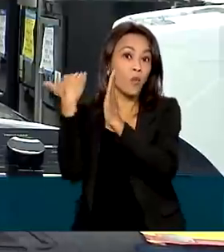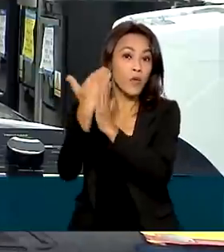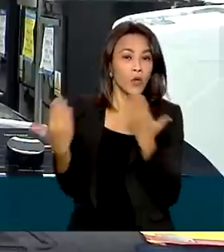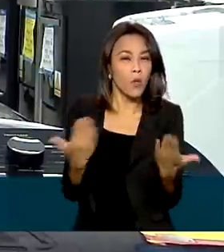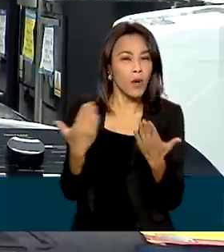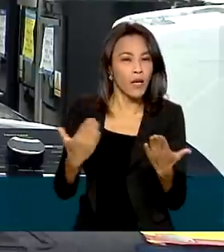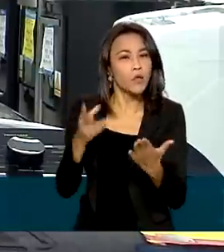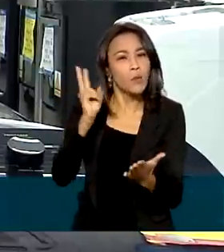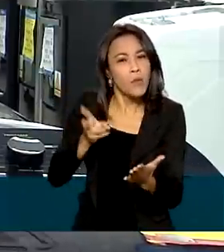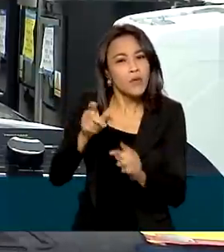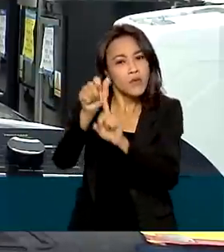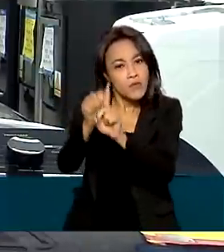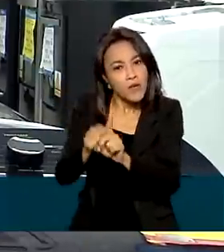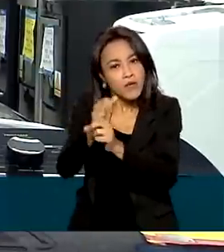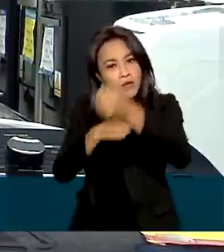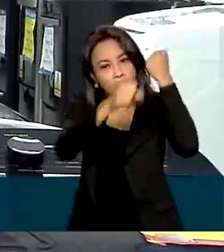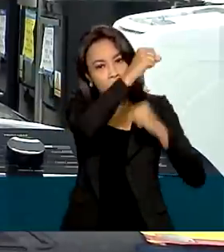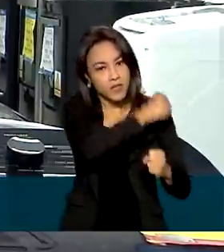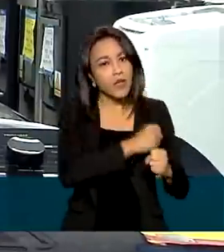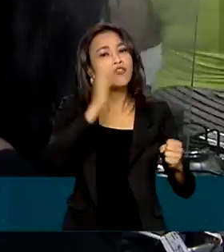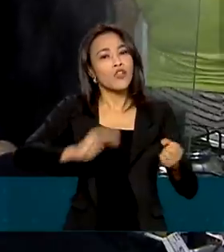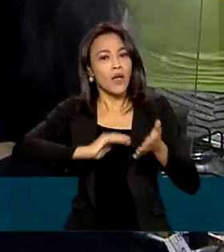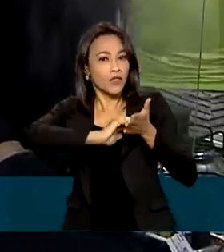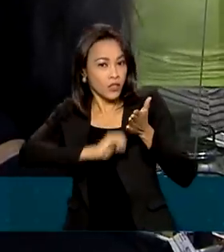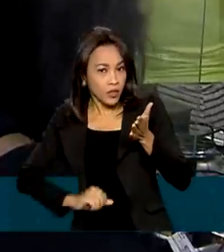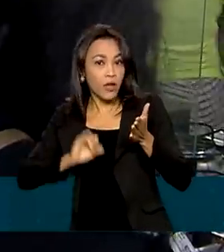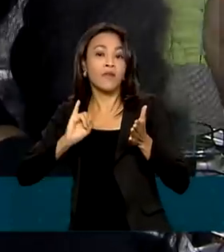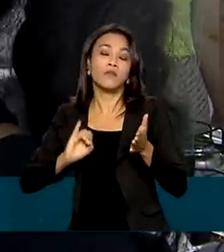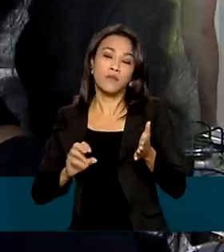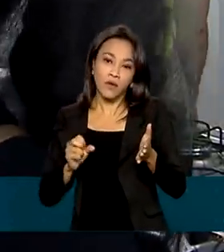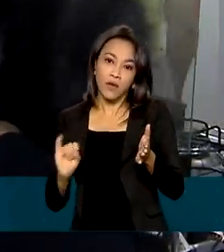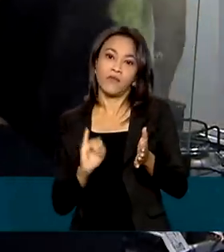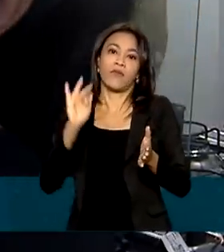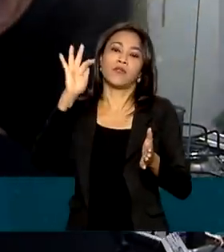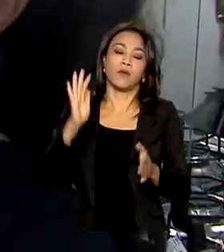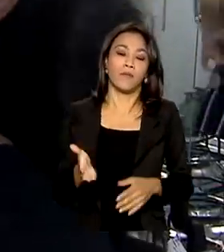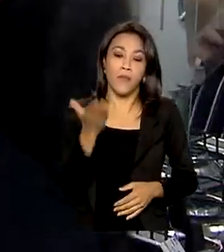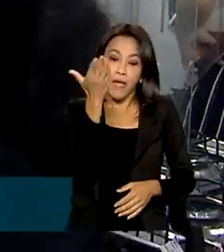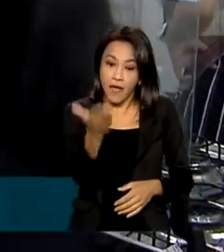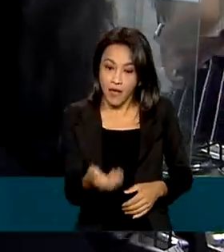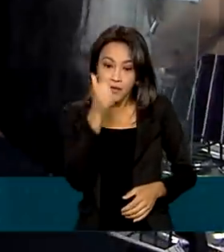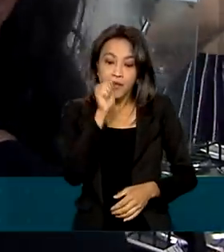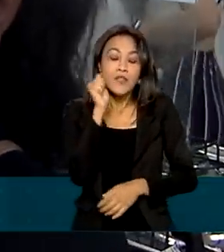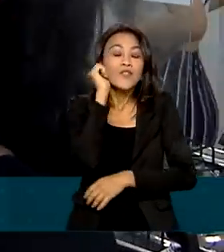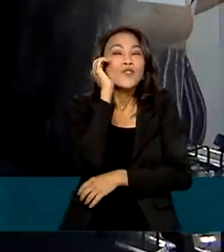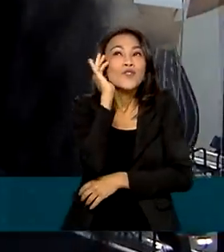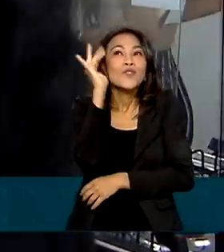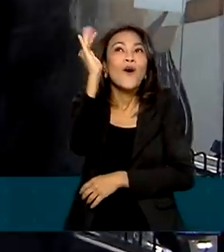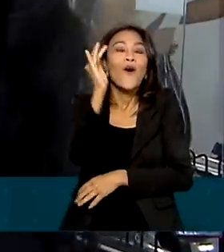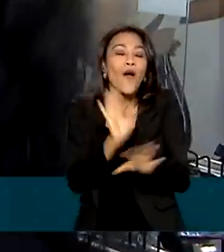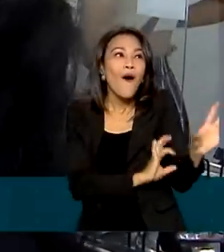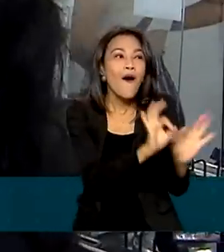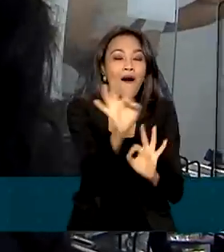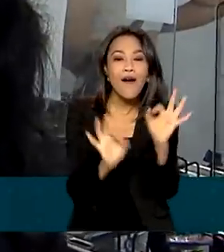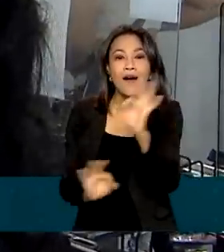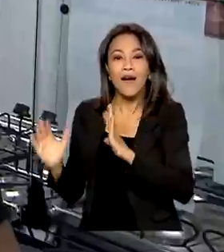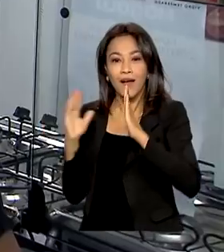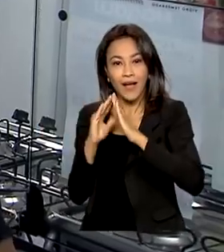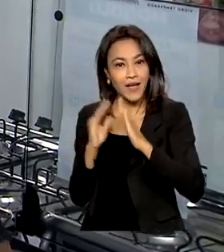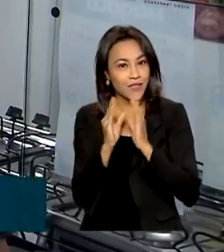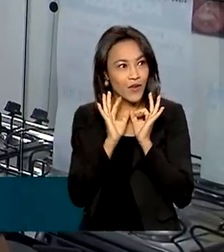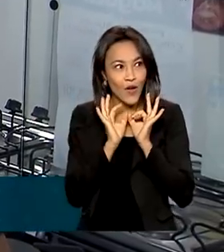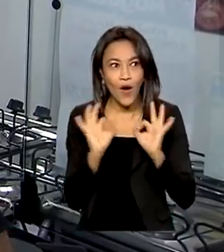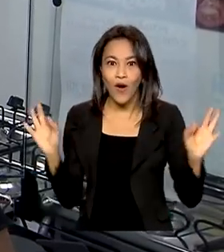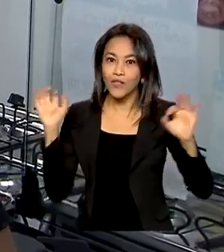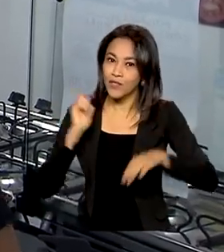passado, já descontada a inflação do período. Para Gabriela, que sonha em mobiliar a casa, a medida veio em boa hora. Eu